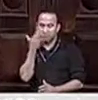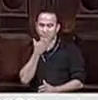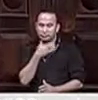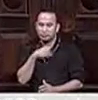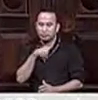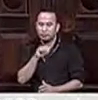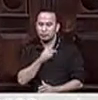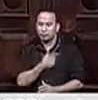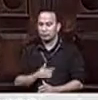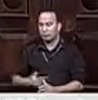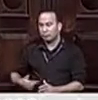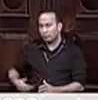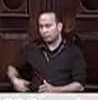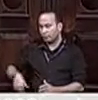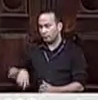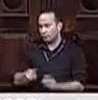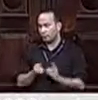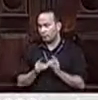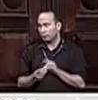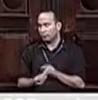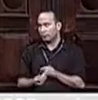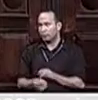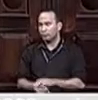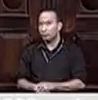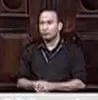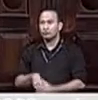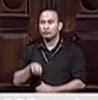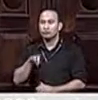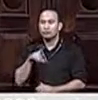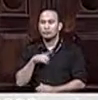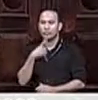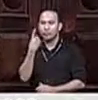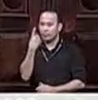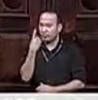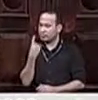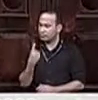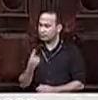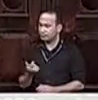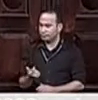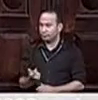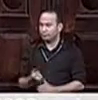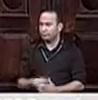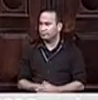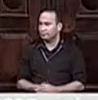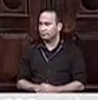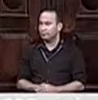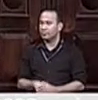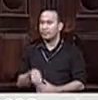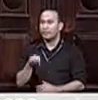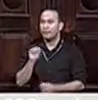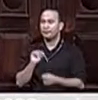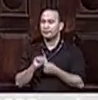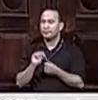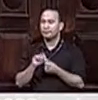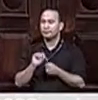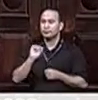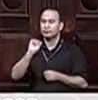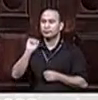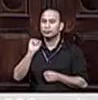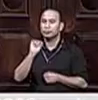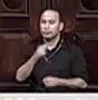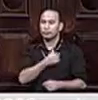que o governador, ele só tem uma saída: é fazer com que o